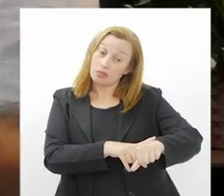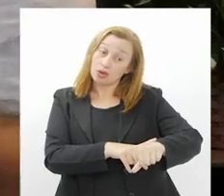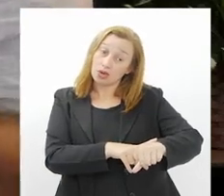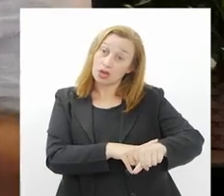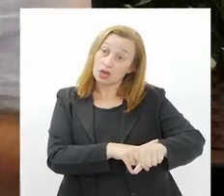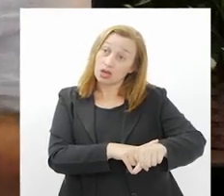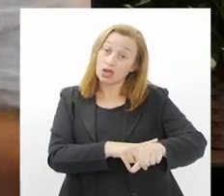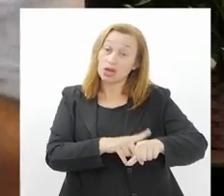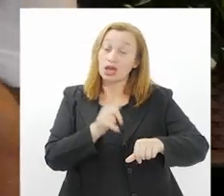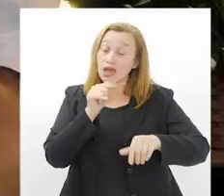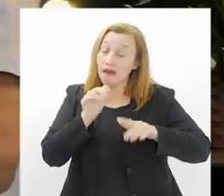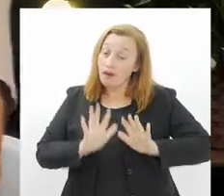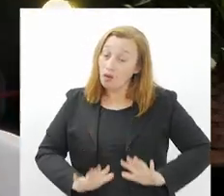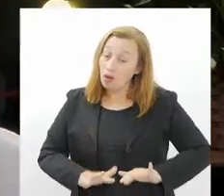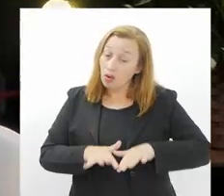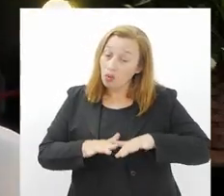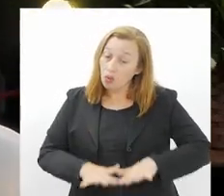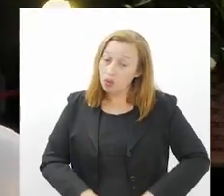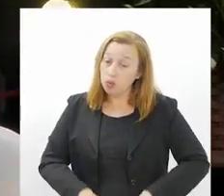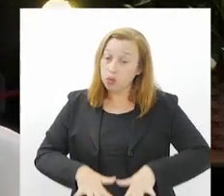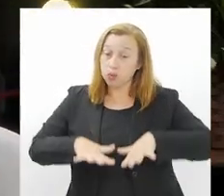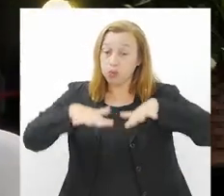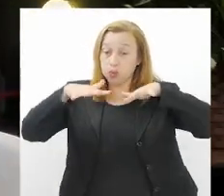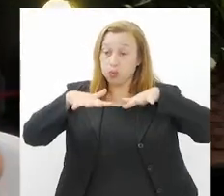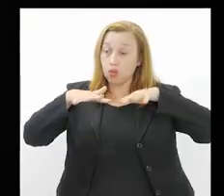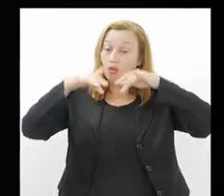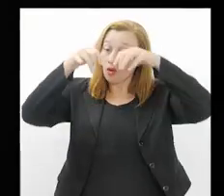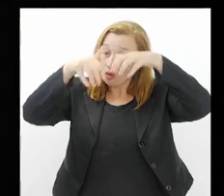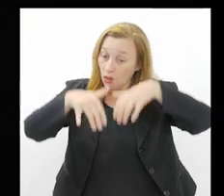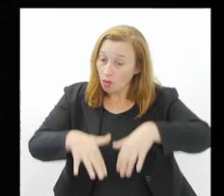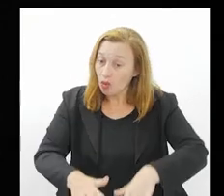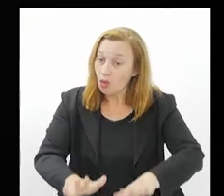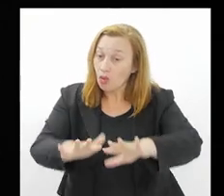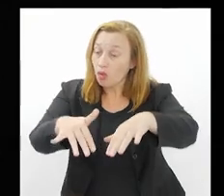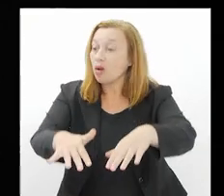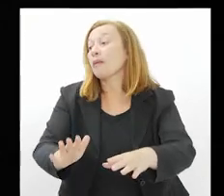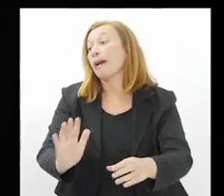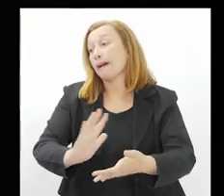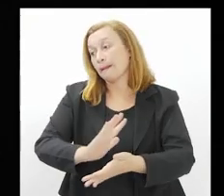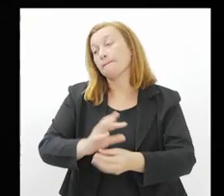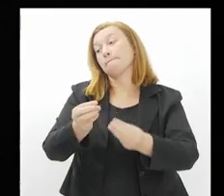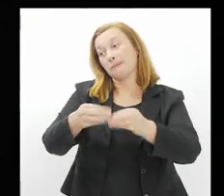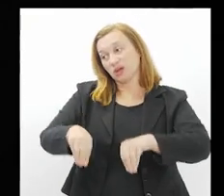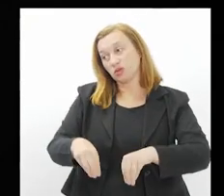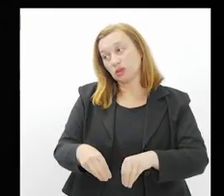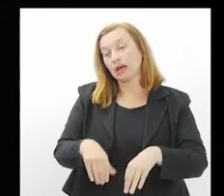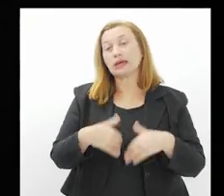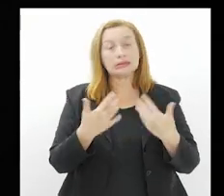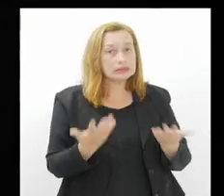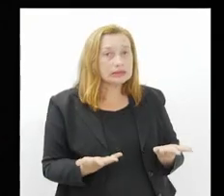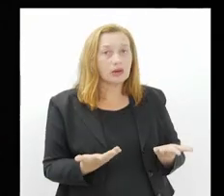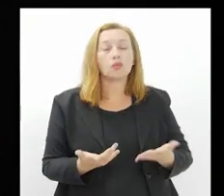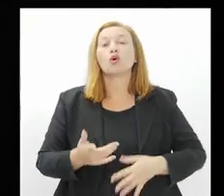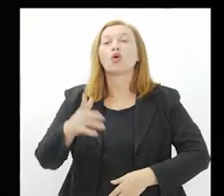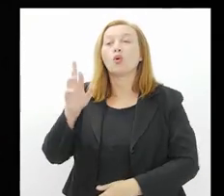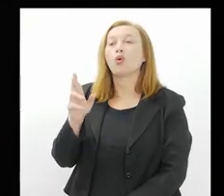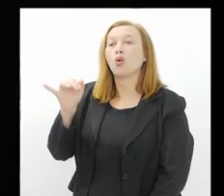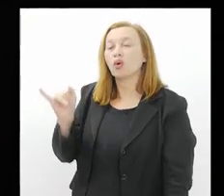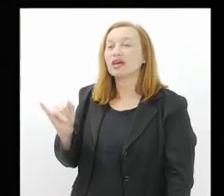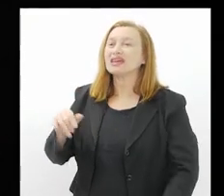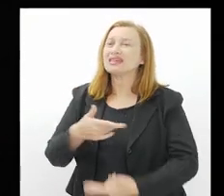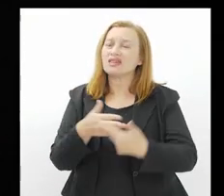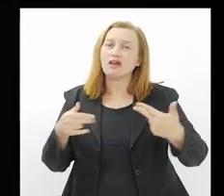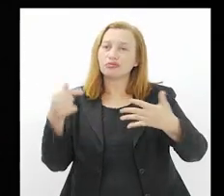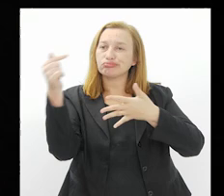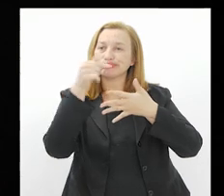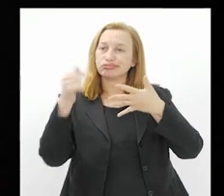essa parte. E aí, professora, o que você pode falar sobre isso? Então, Rui, é uma questão que tem vários